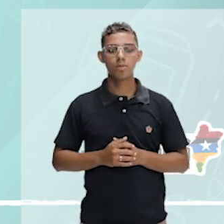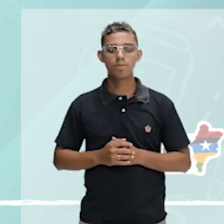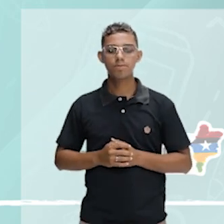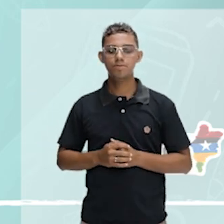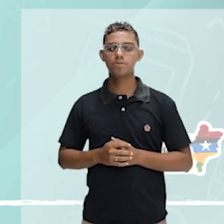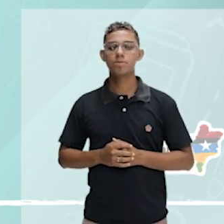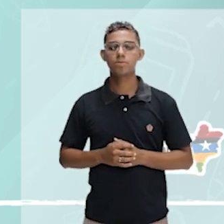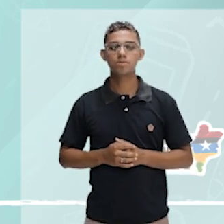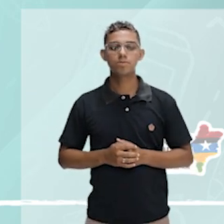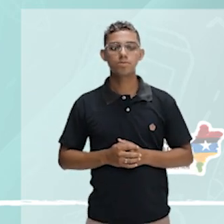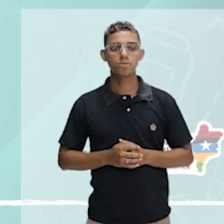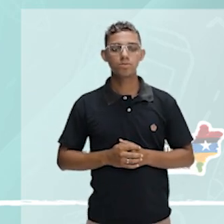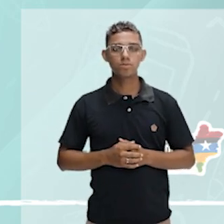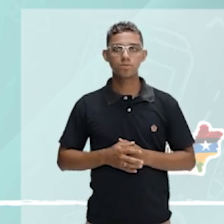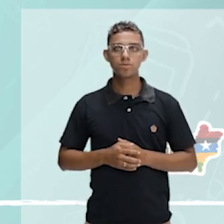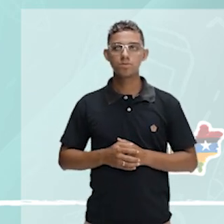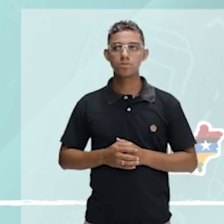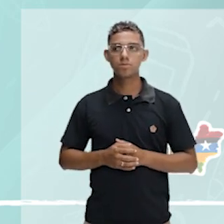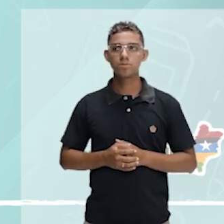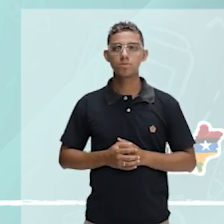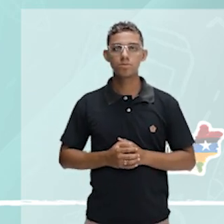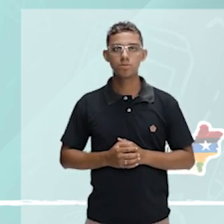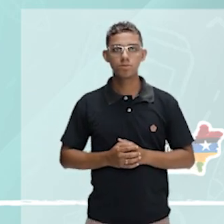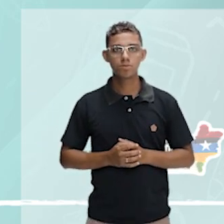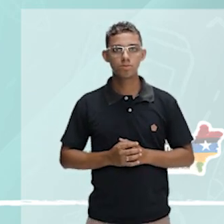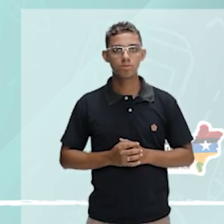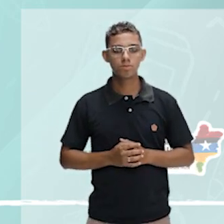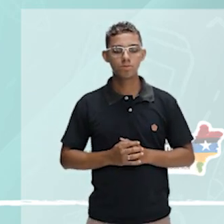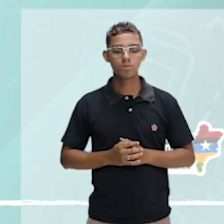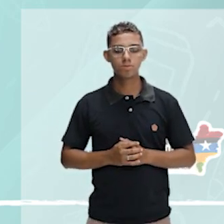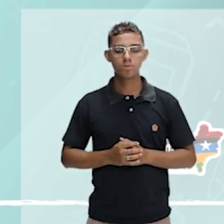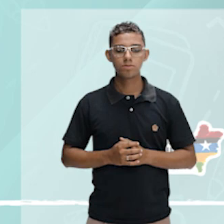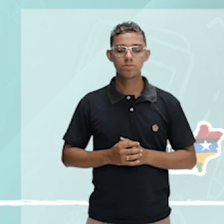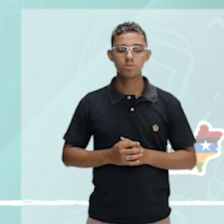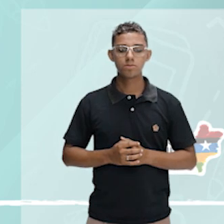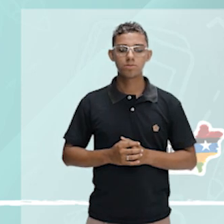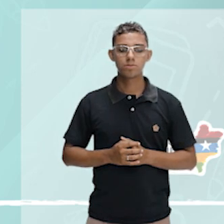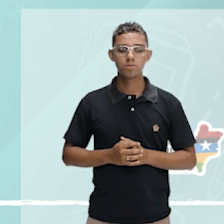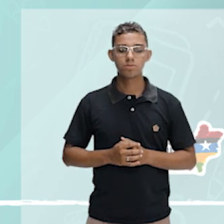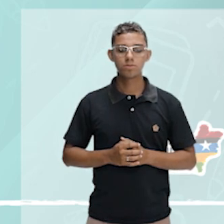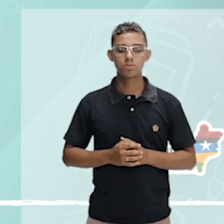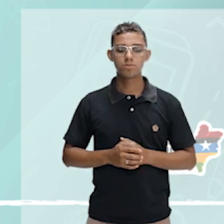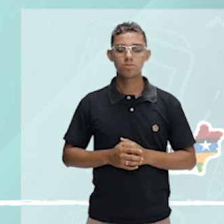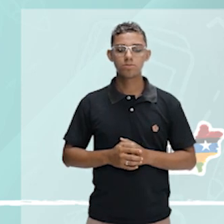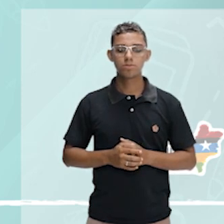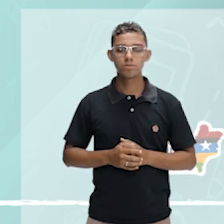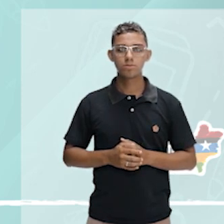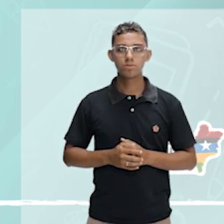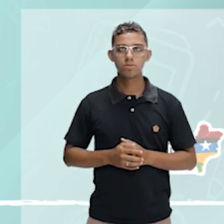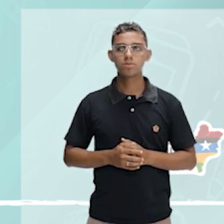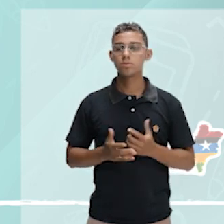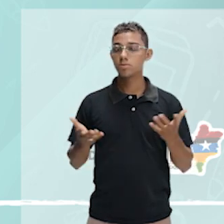três vezes quatro 12 e por fim 3 X 8 24 agora sim ó